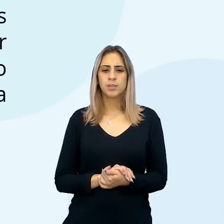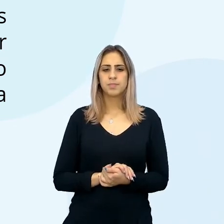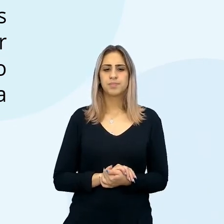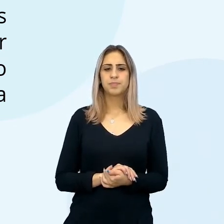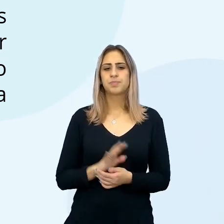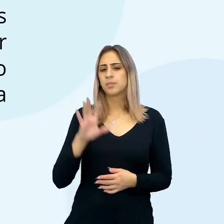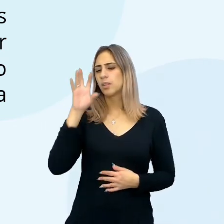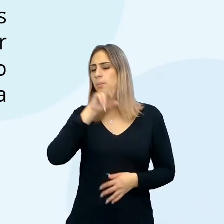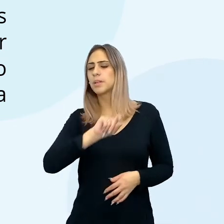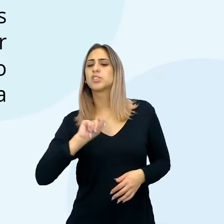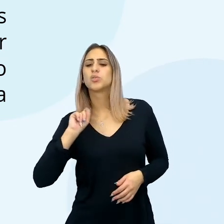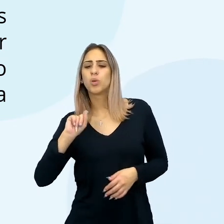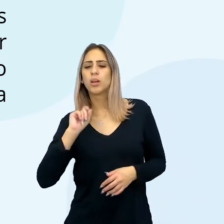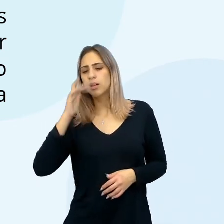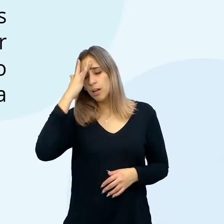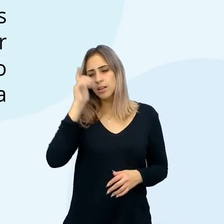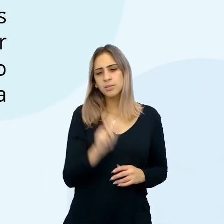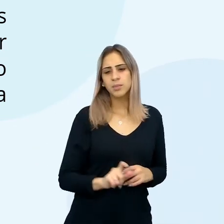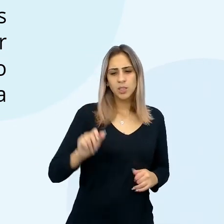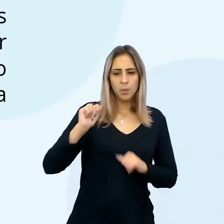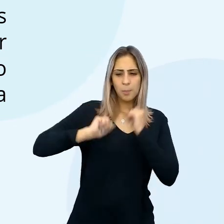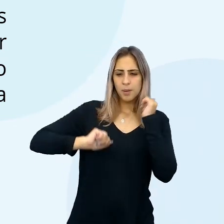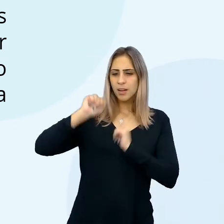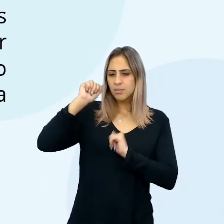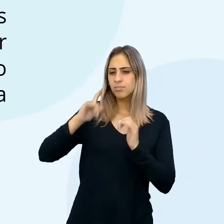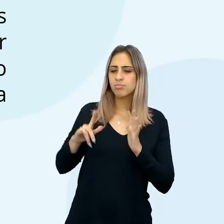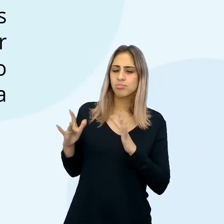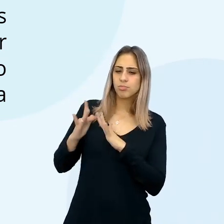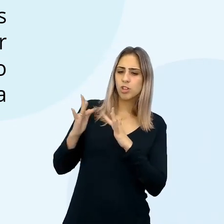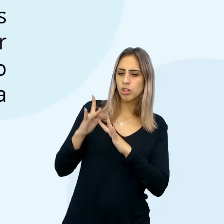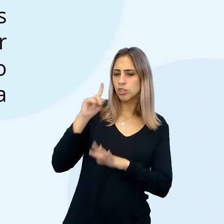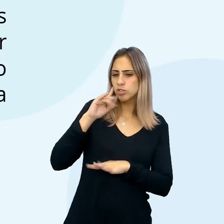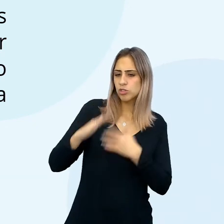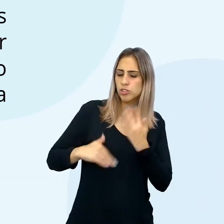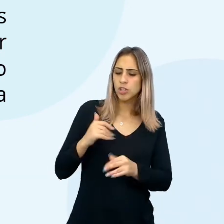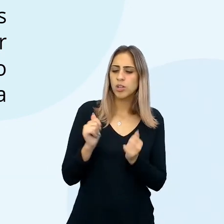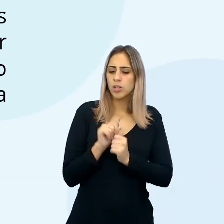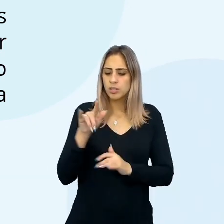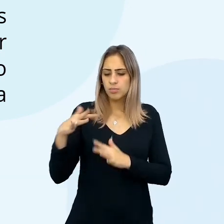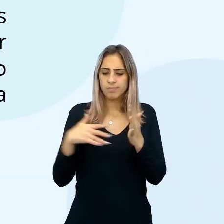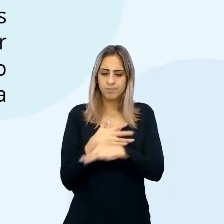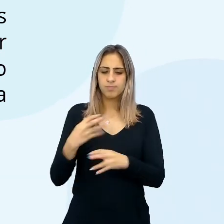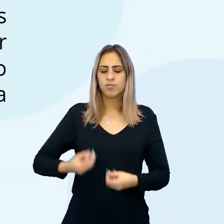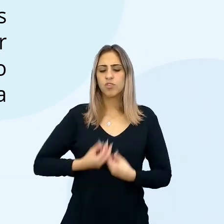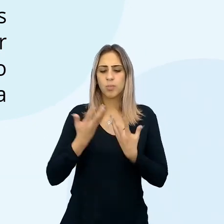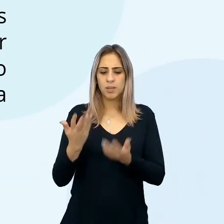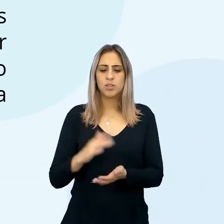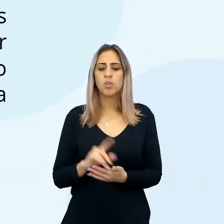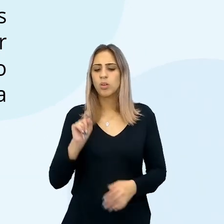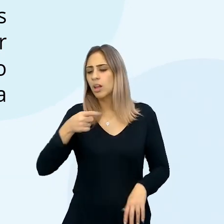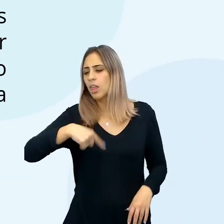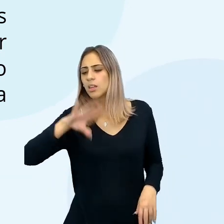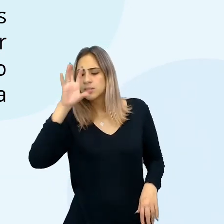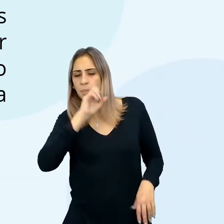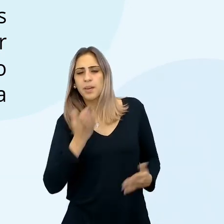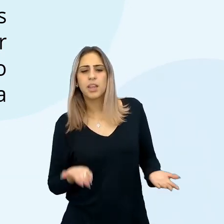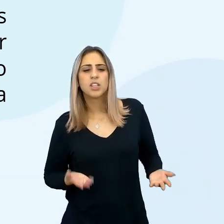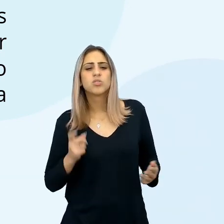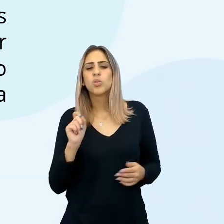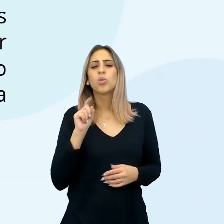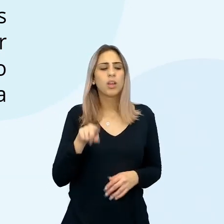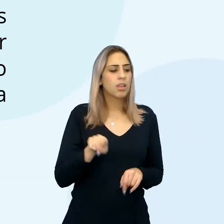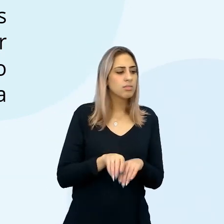Aprende o quê? As pessoas e empresas que estão em contato cotidiano com esse fluxo de dados, o que elas aprendem? O que